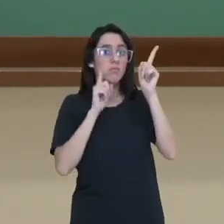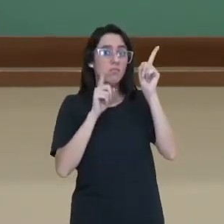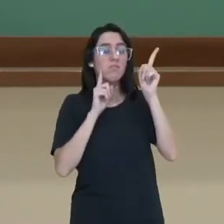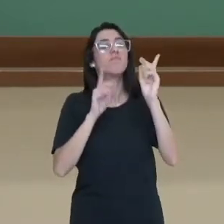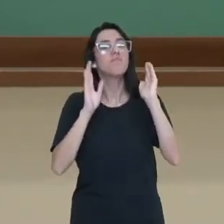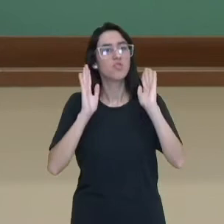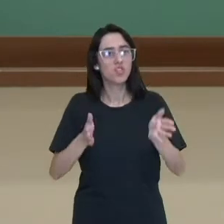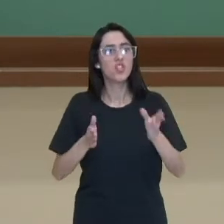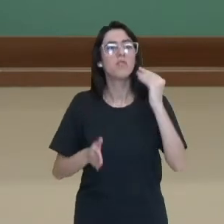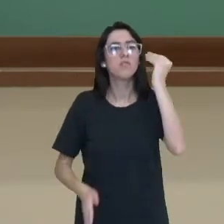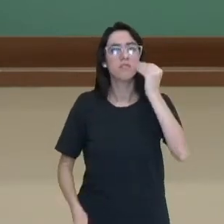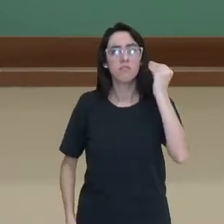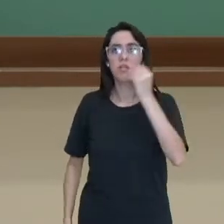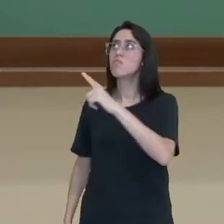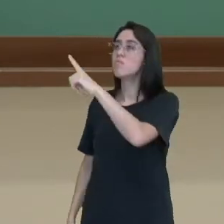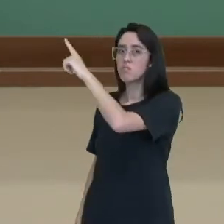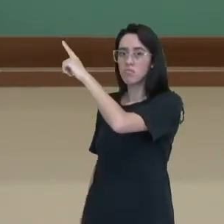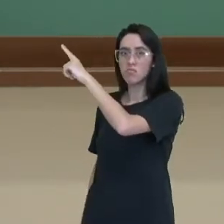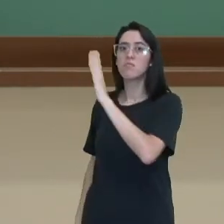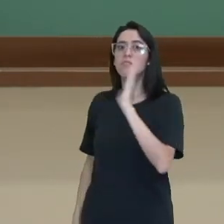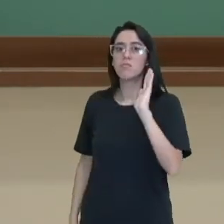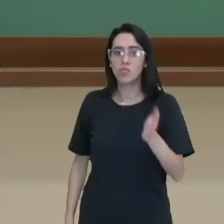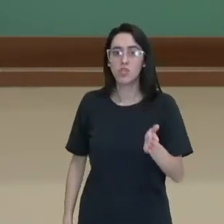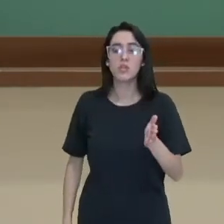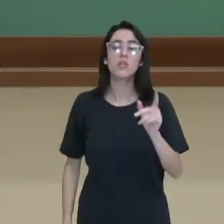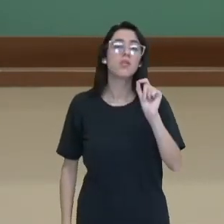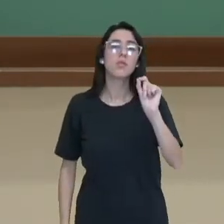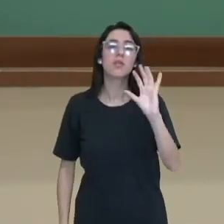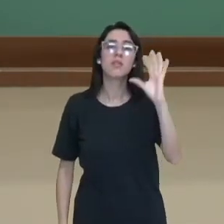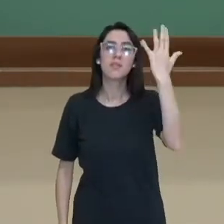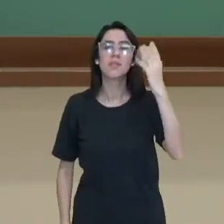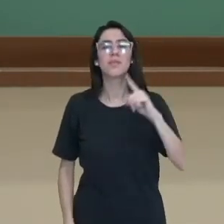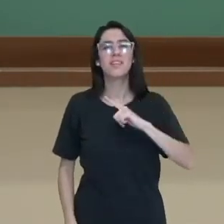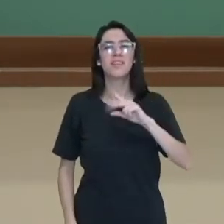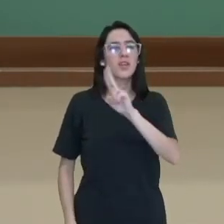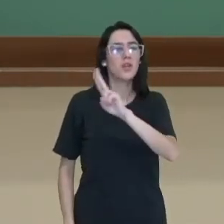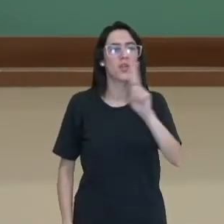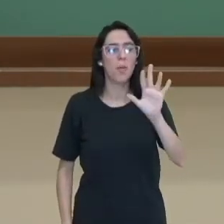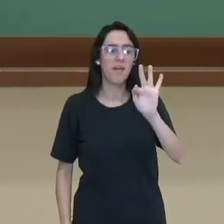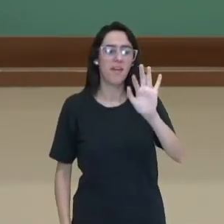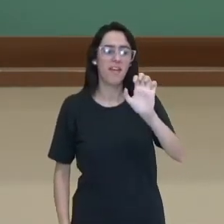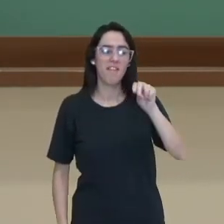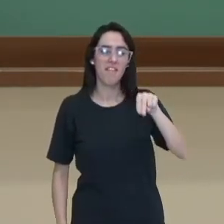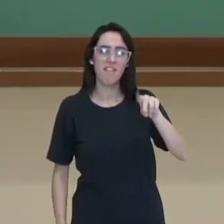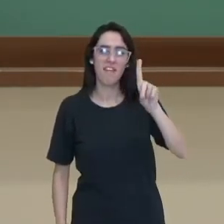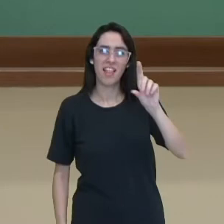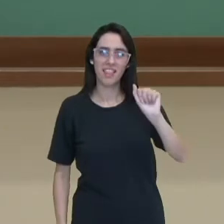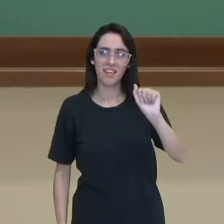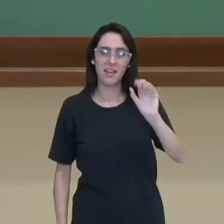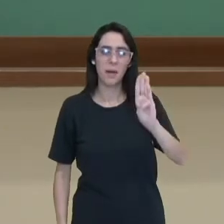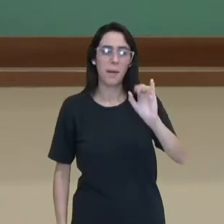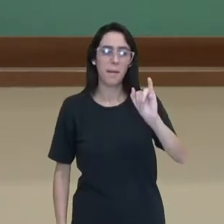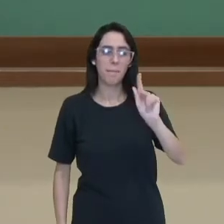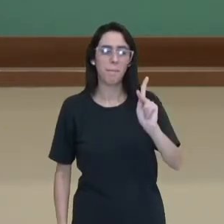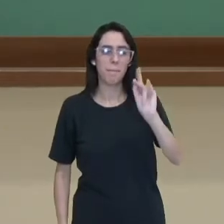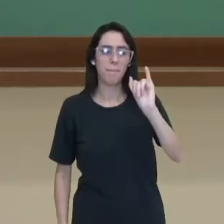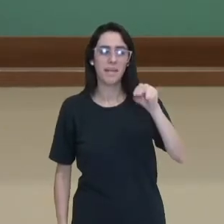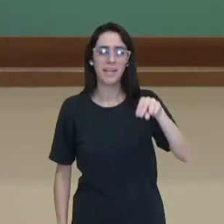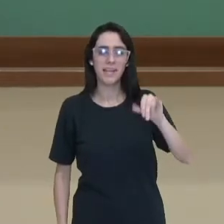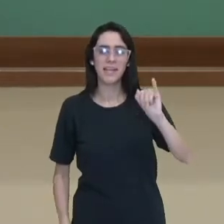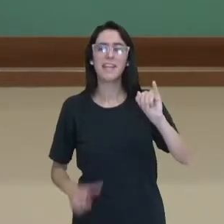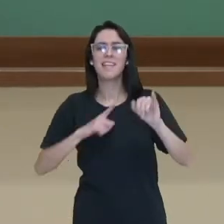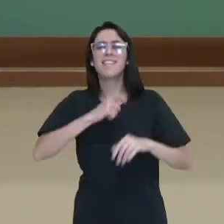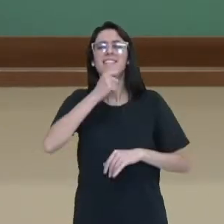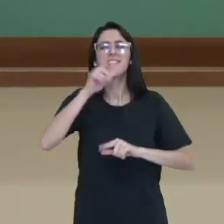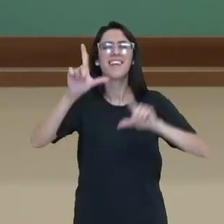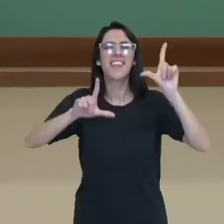atol de Bikini. E ela criou a fenda do biquíni, que aparece no desenho do Bob Esponja. O